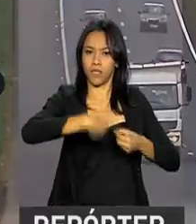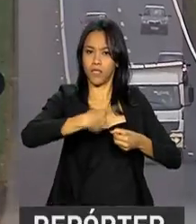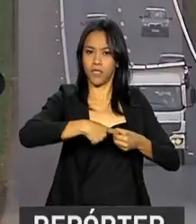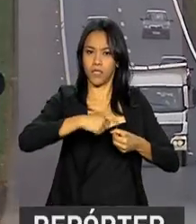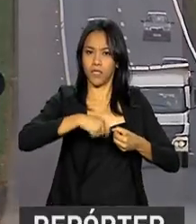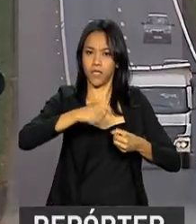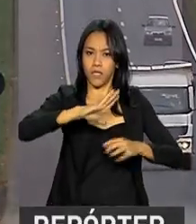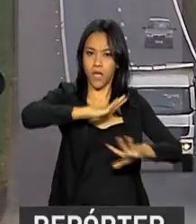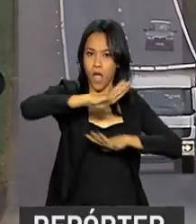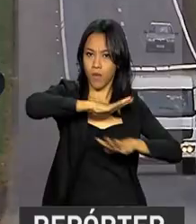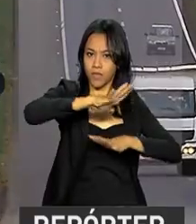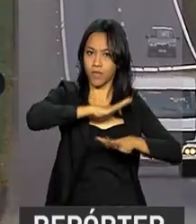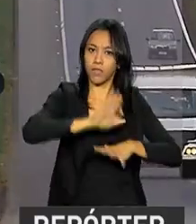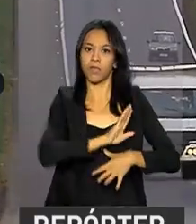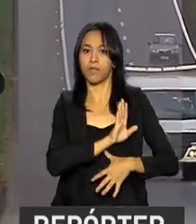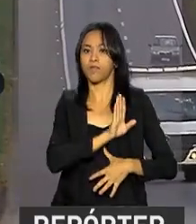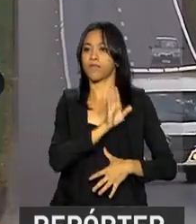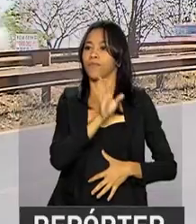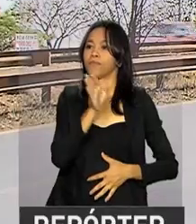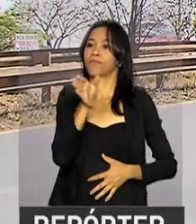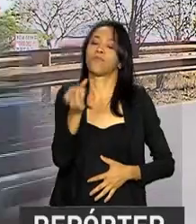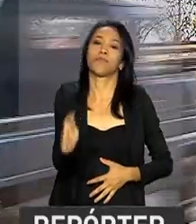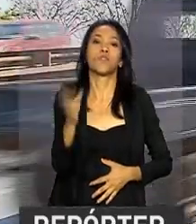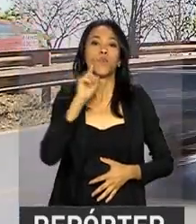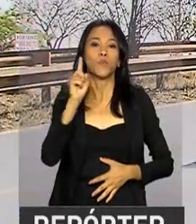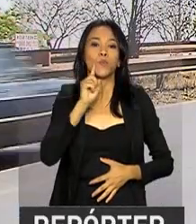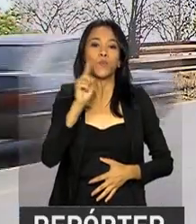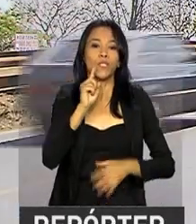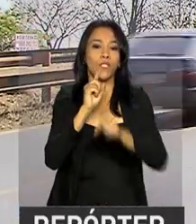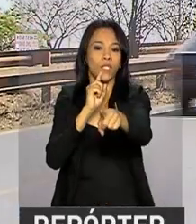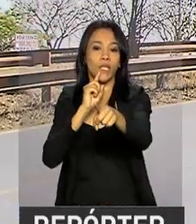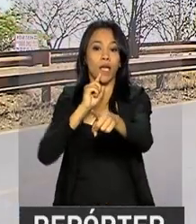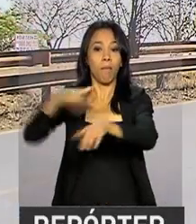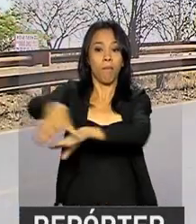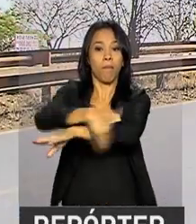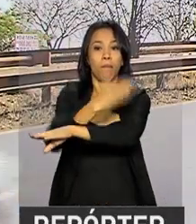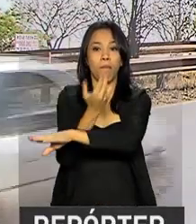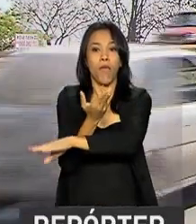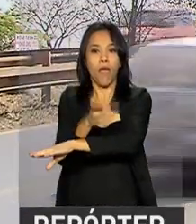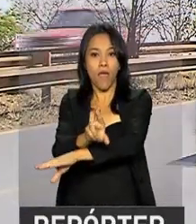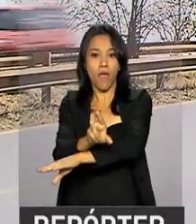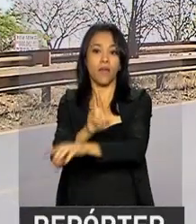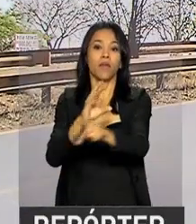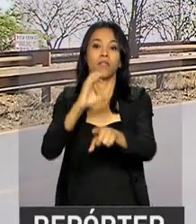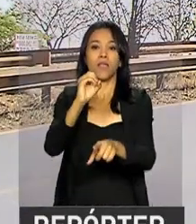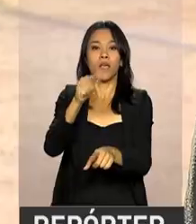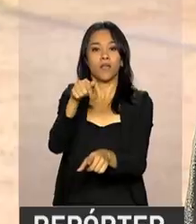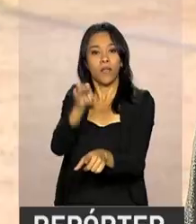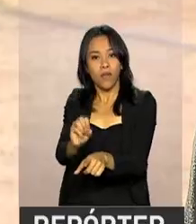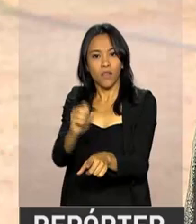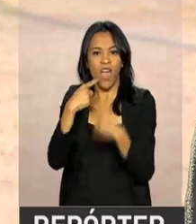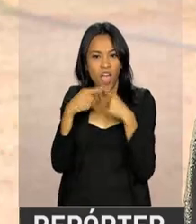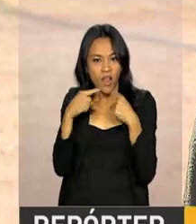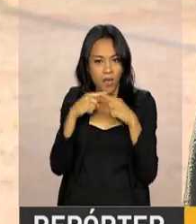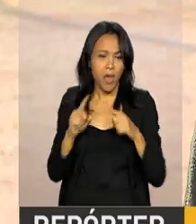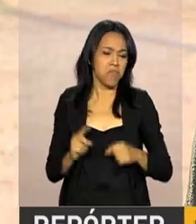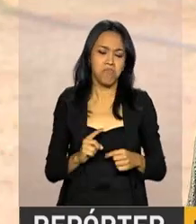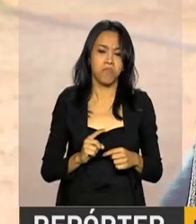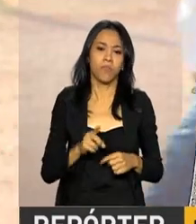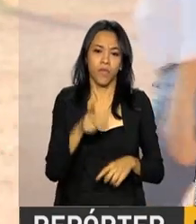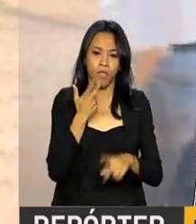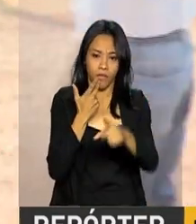do entorno do distrito federal todo dia passa pela br 0 70 e não tem do que reclamar sempre santo